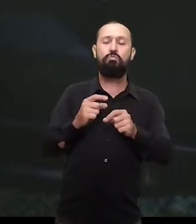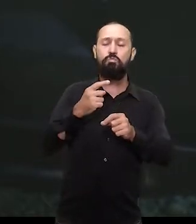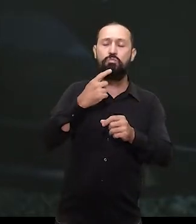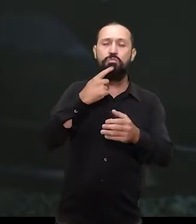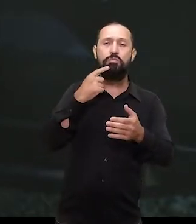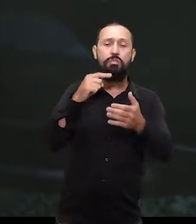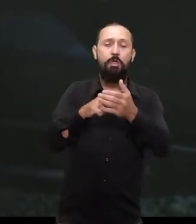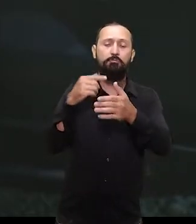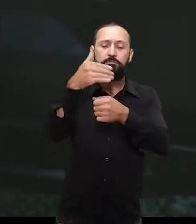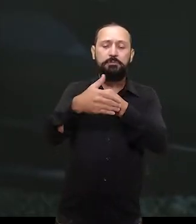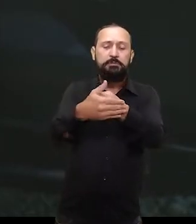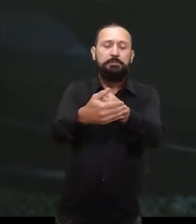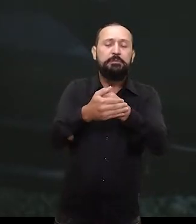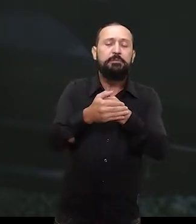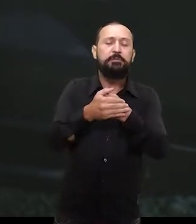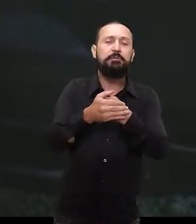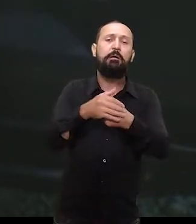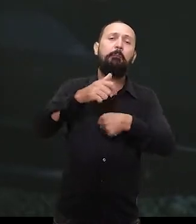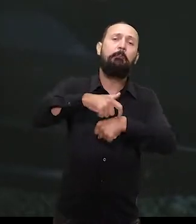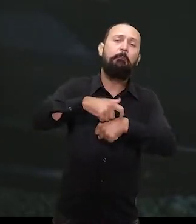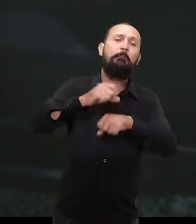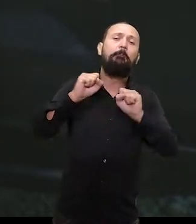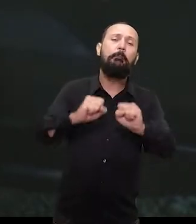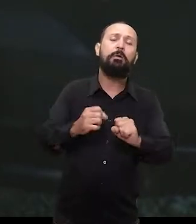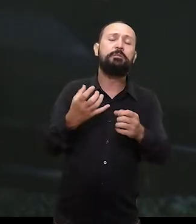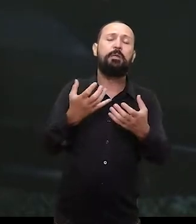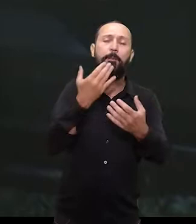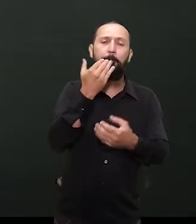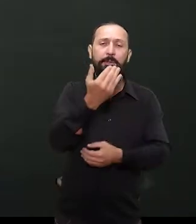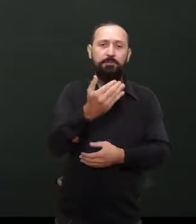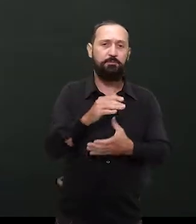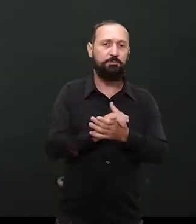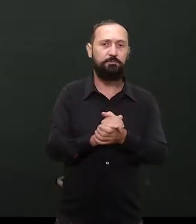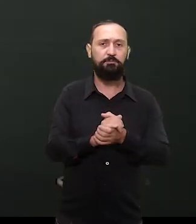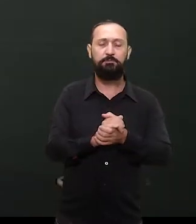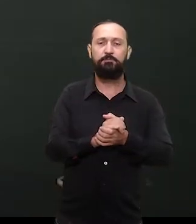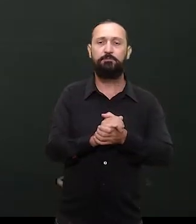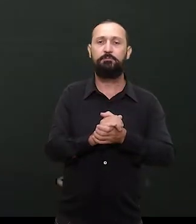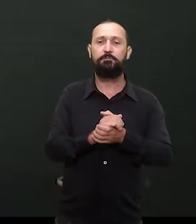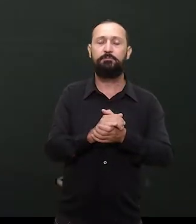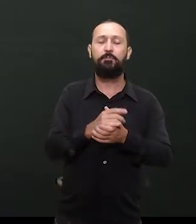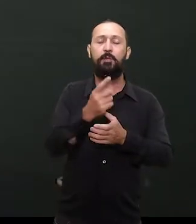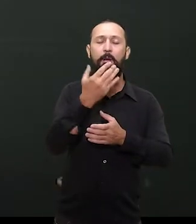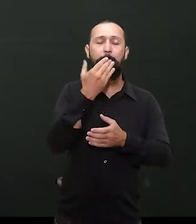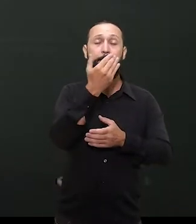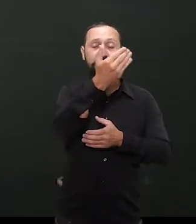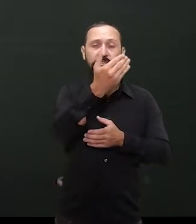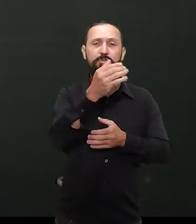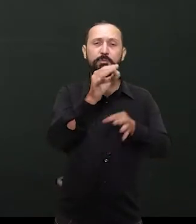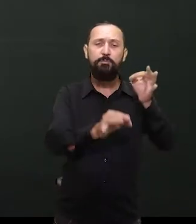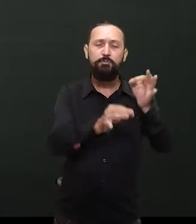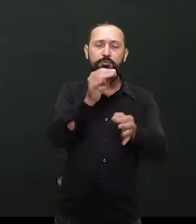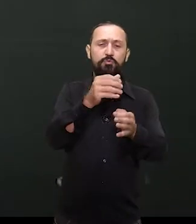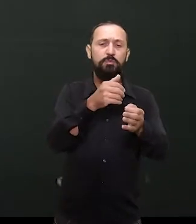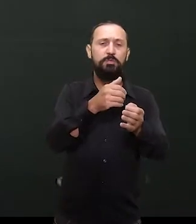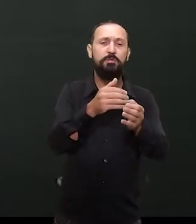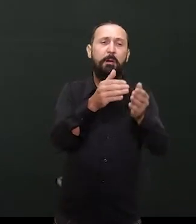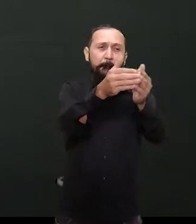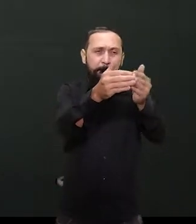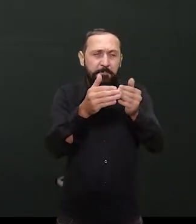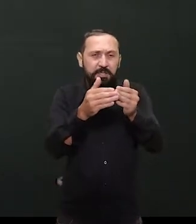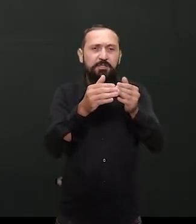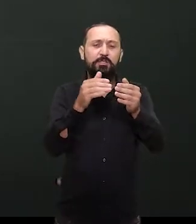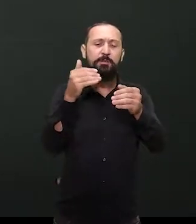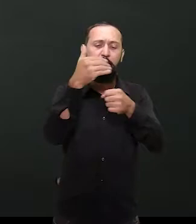protetivas como Em que casos elas podem ser adicionadas as medidas protetivas cabem a todo e qualquer vítima